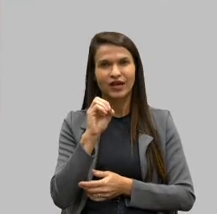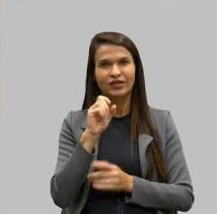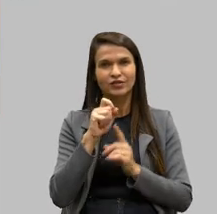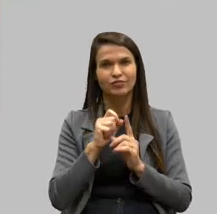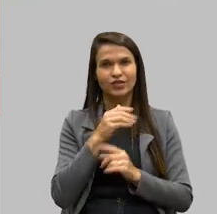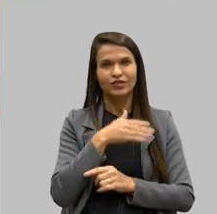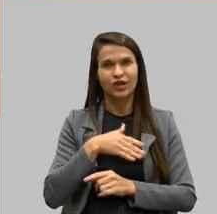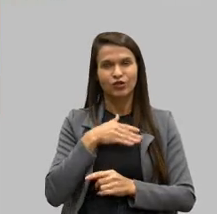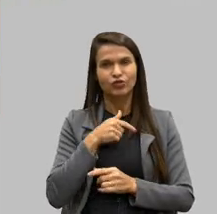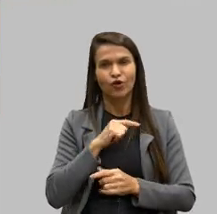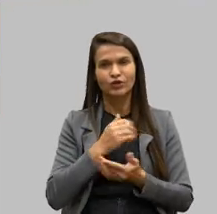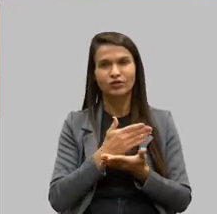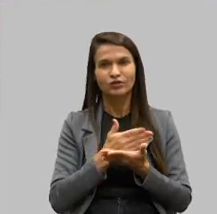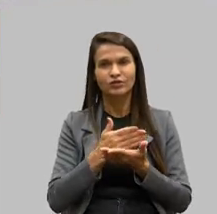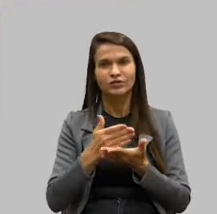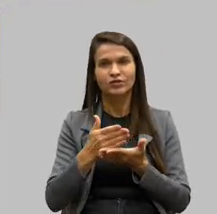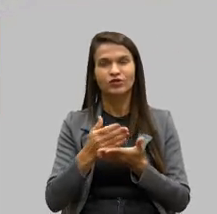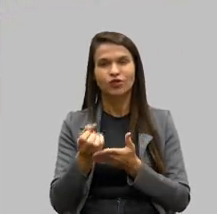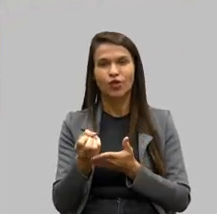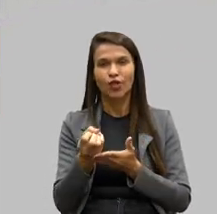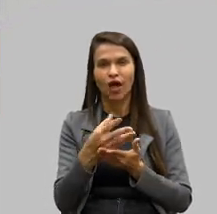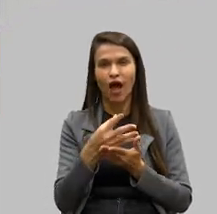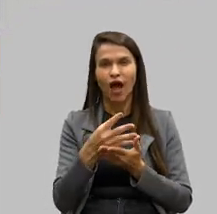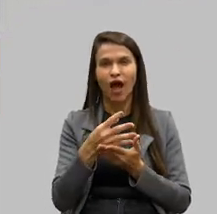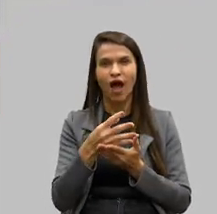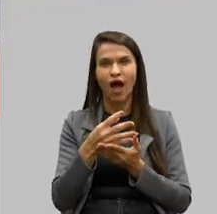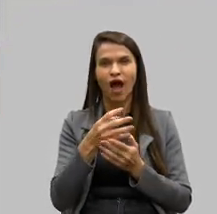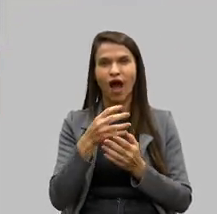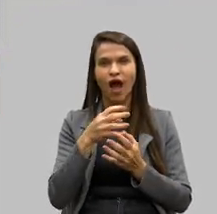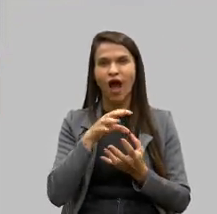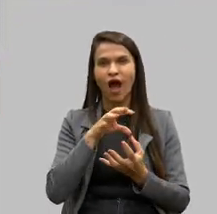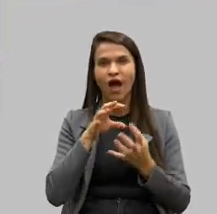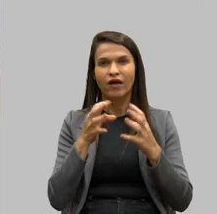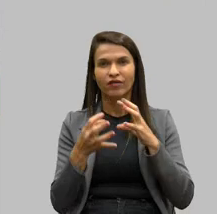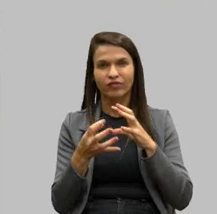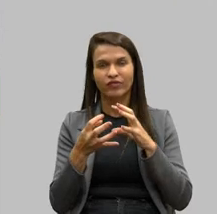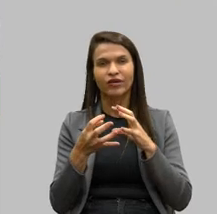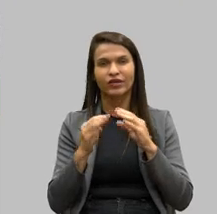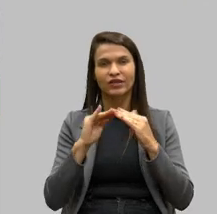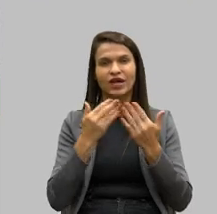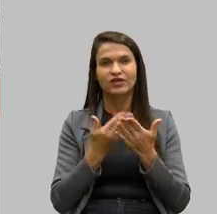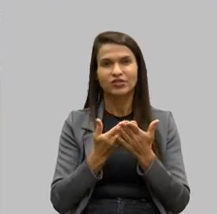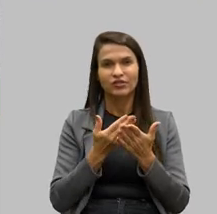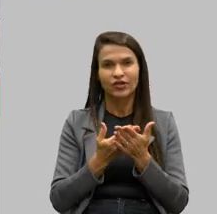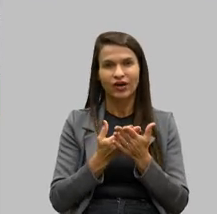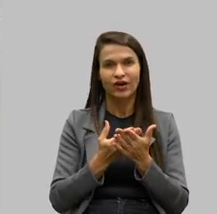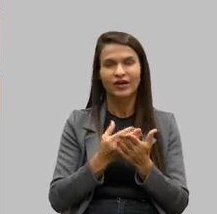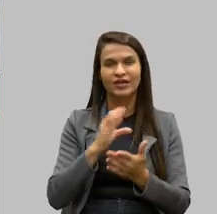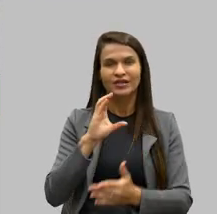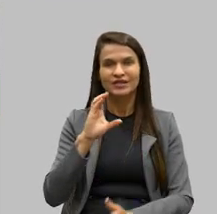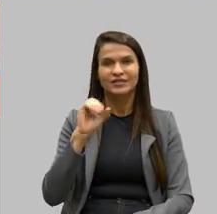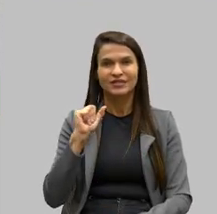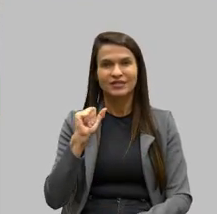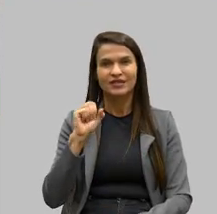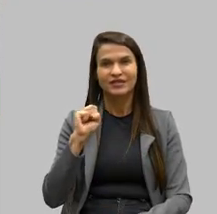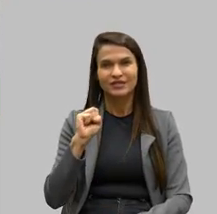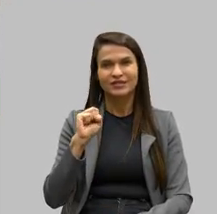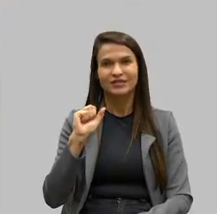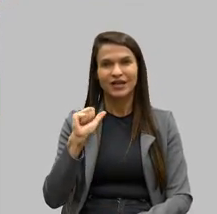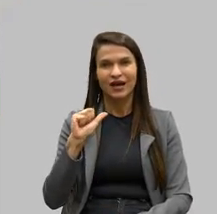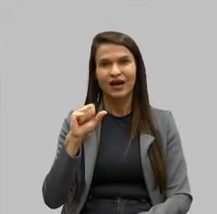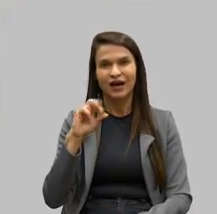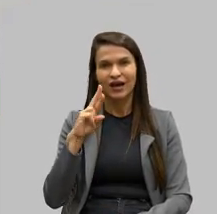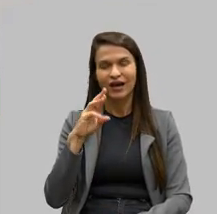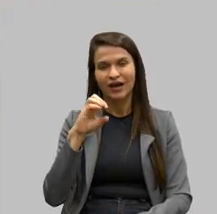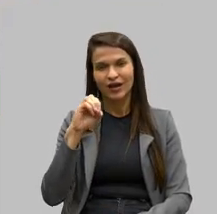inaugurarmos lá a reforma da escola Cesário Coimbra. Uma reforma maravilhosa, inclusive com a quadra,